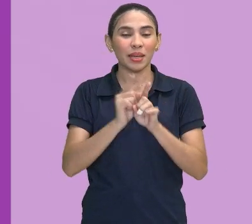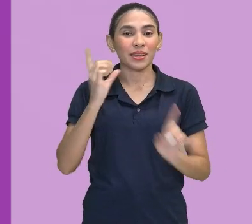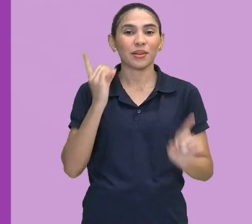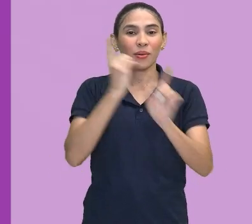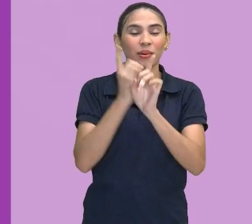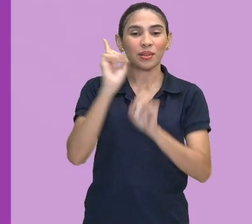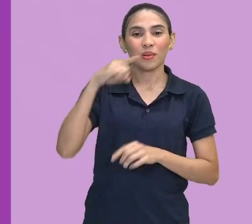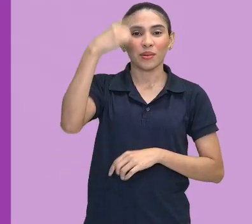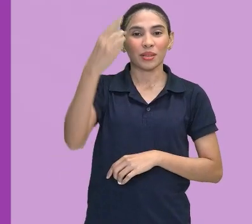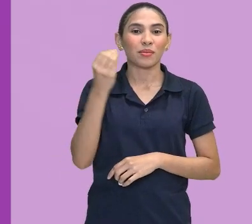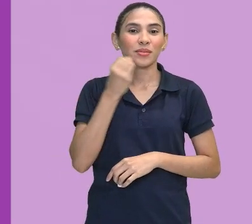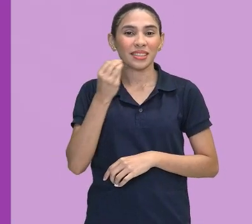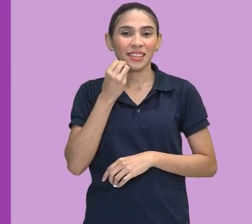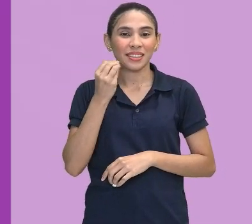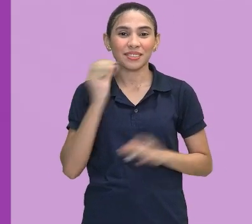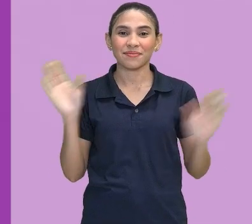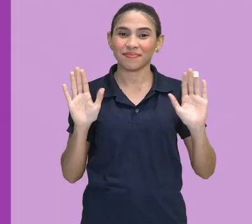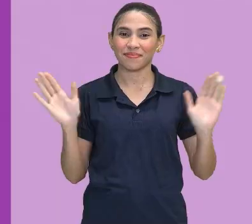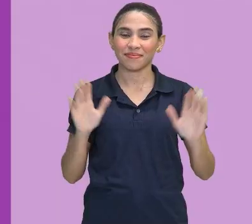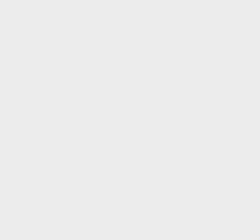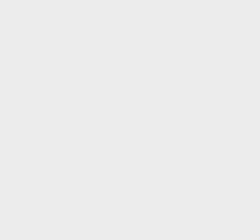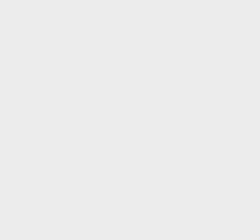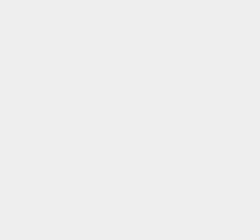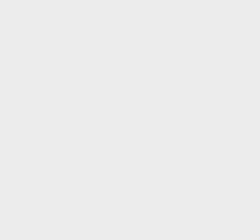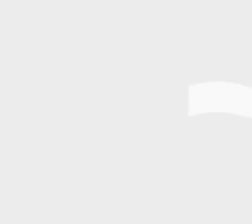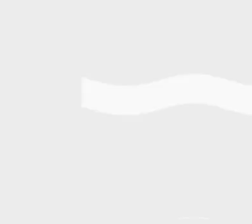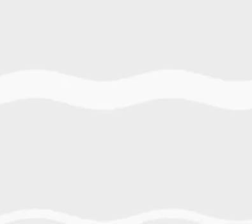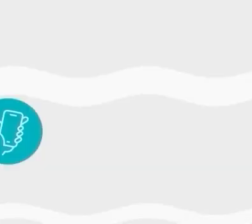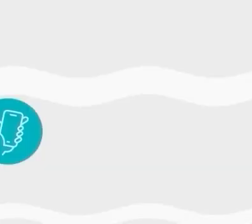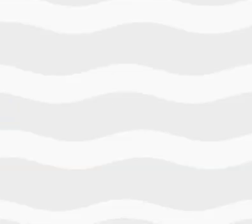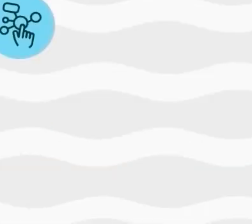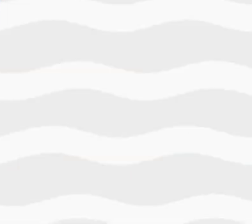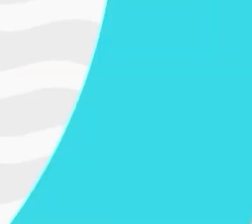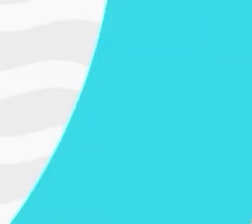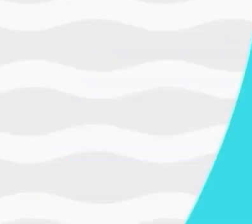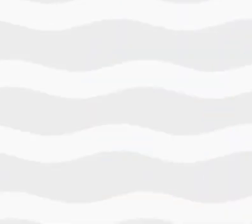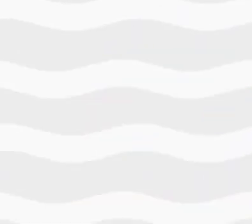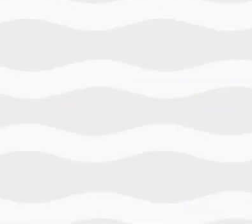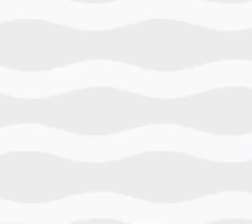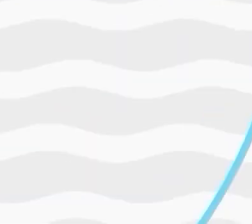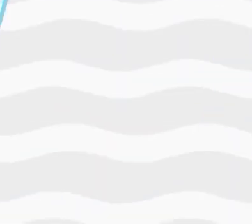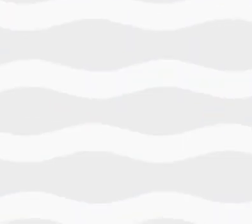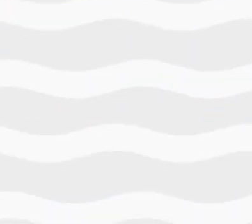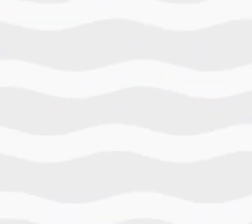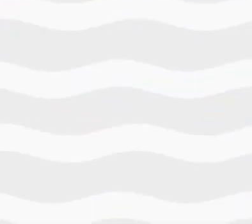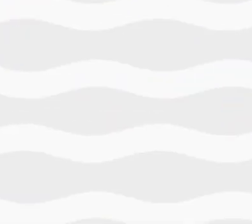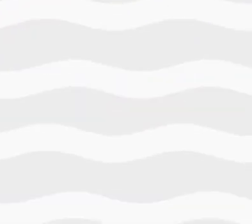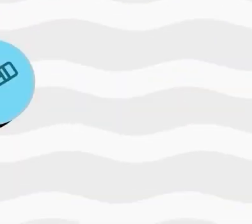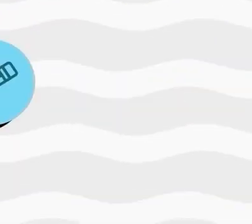encontra numa próxima oportunidade. Até mais!